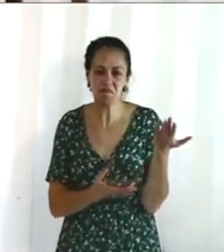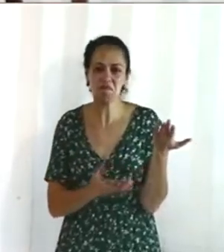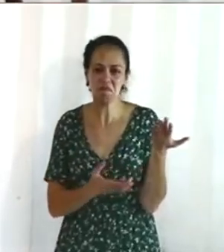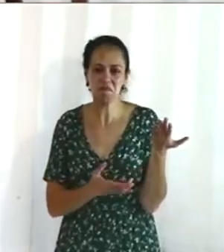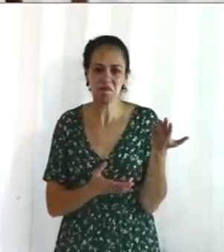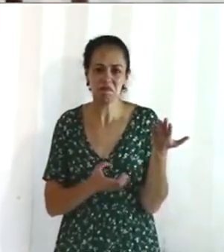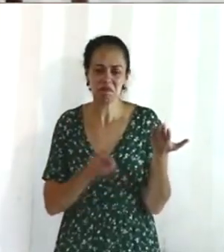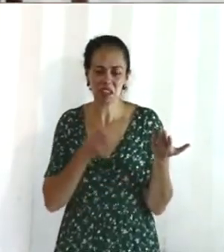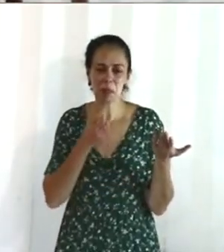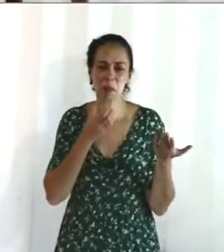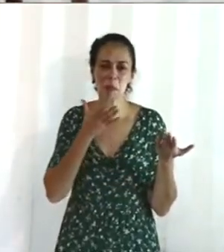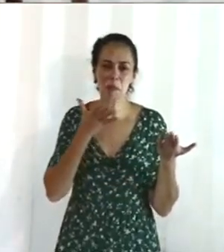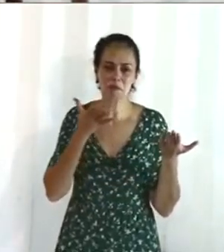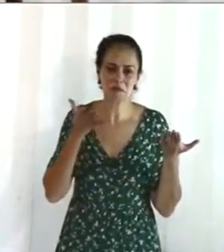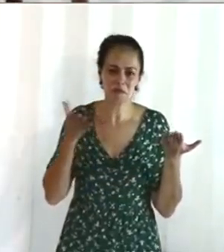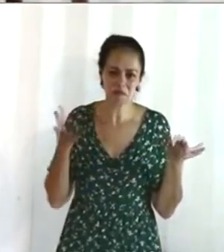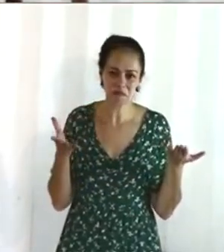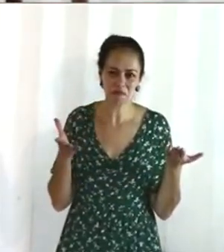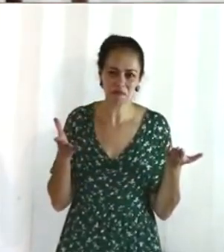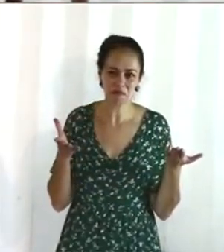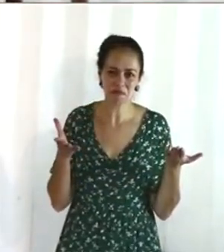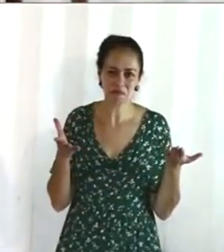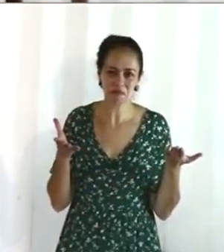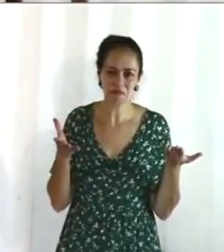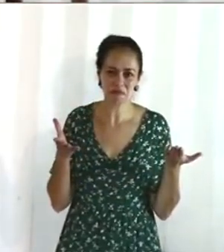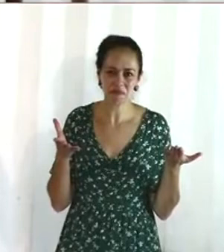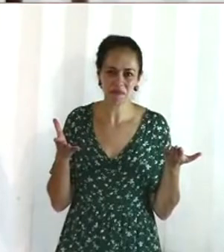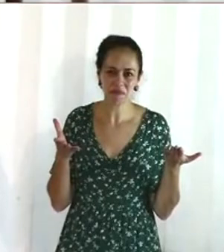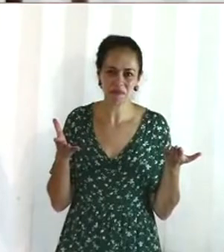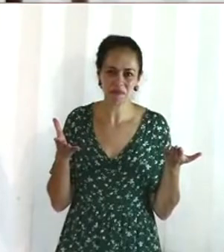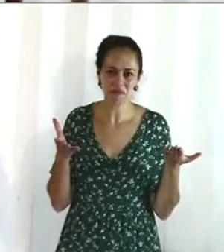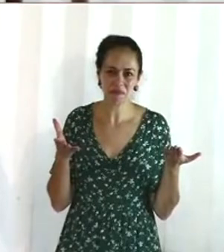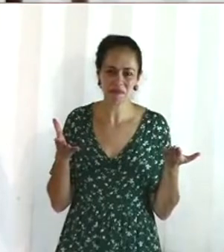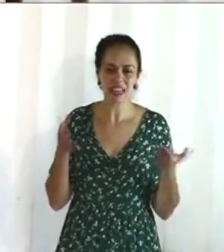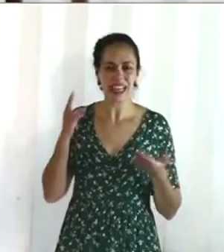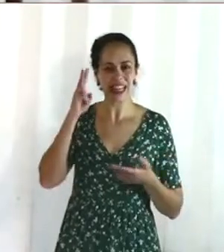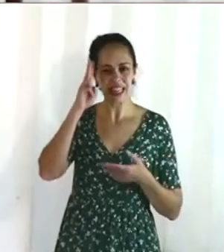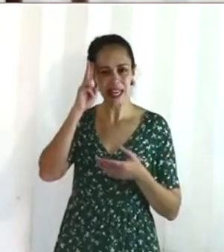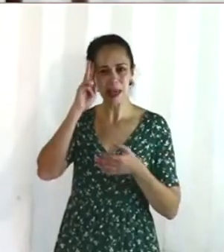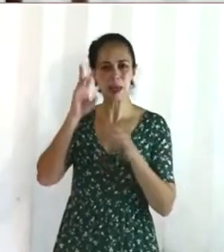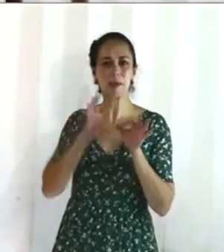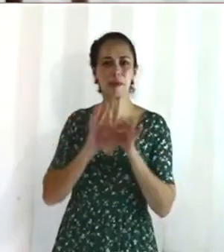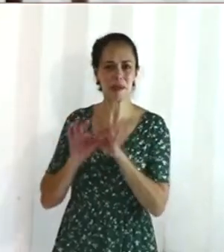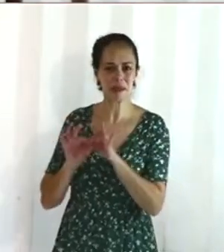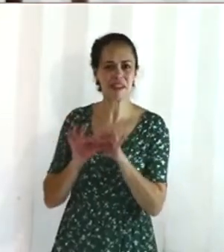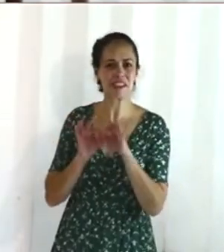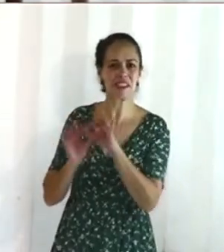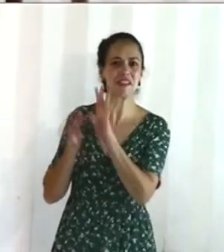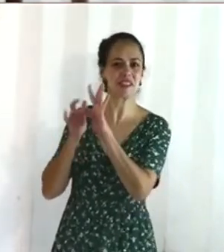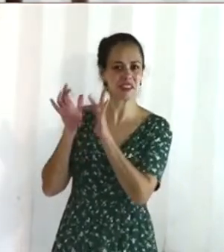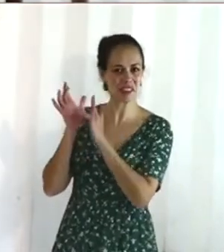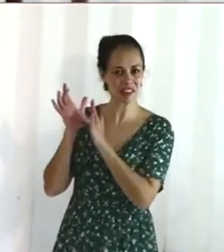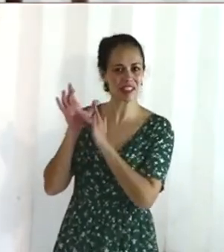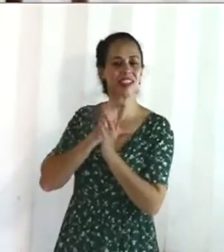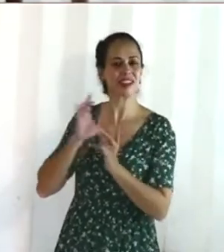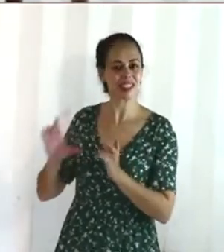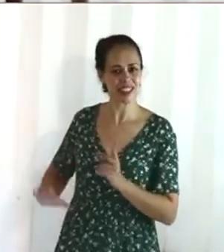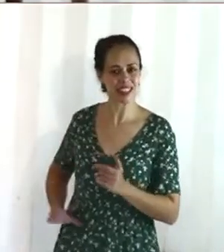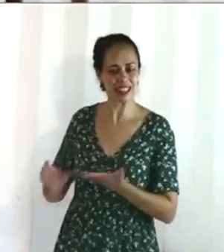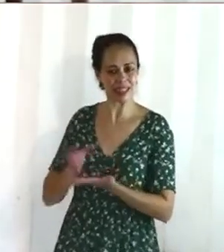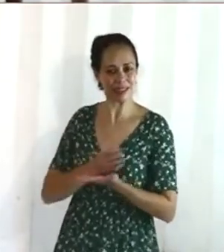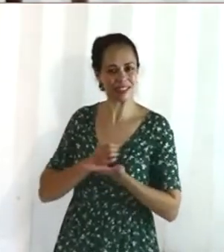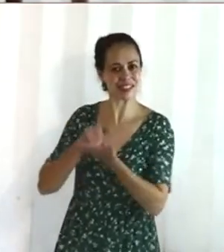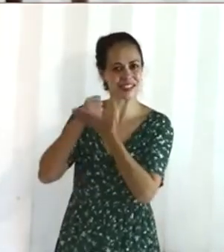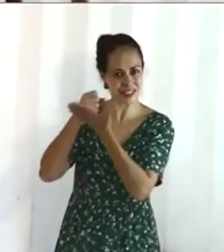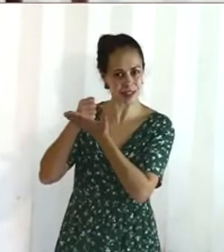a koinonia, a comunhão da igreja, ela só tem base se ela estiver sustentada